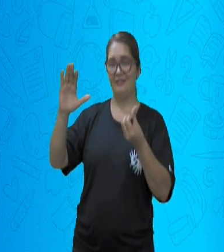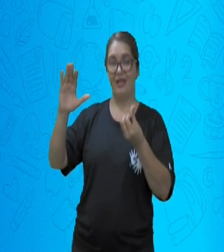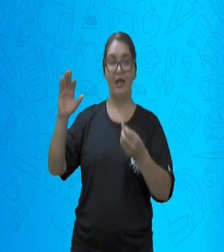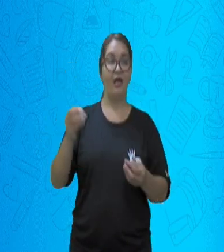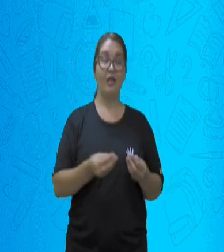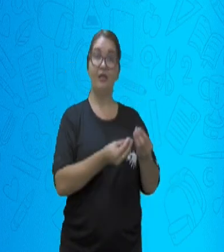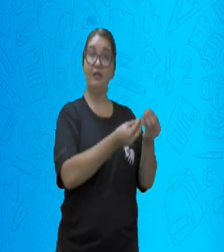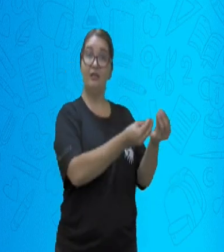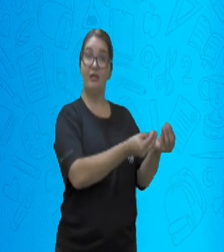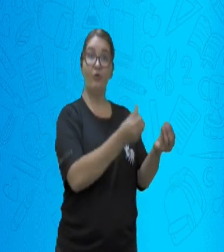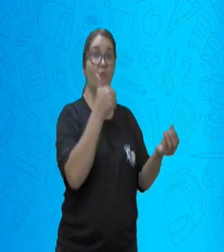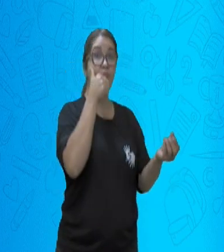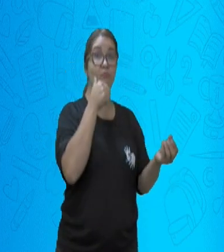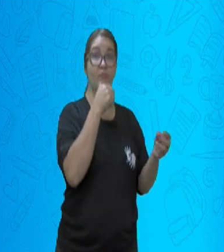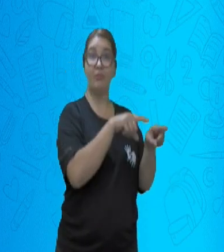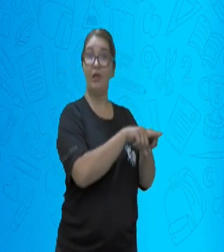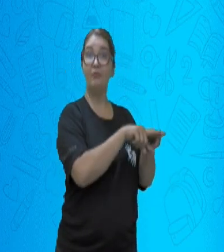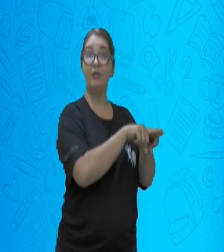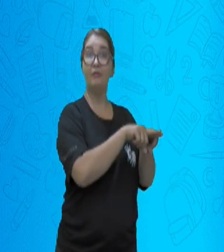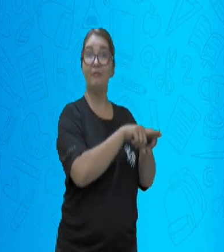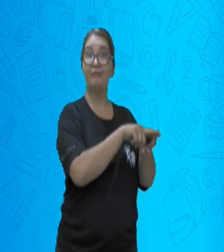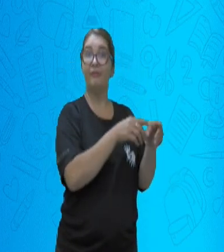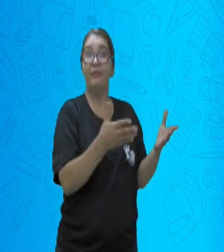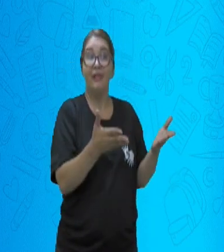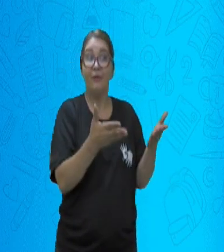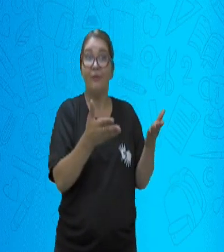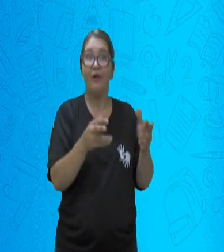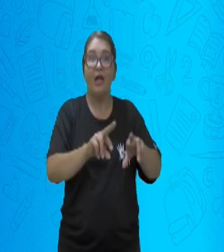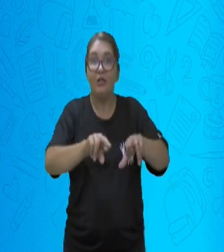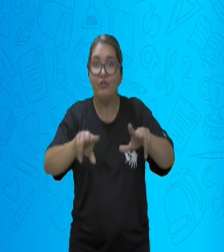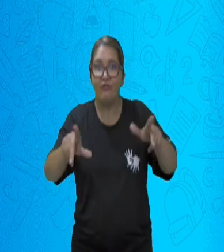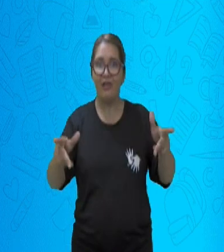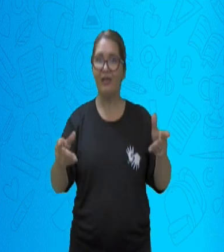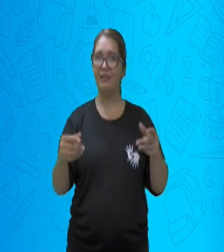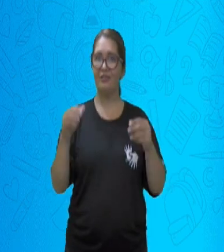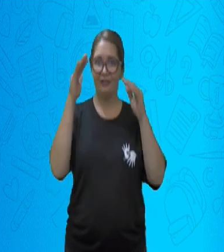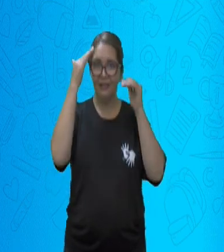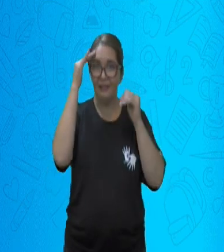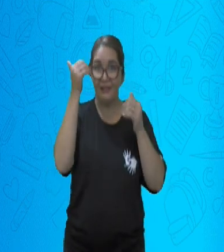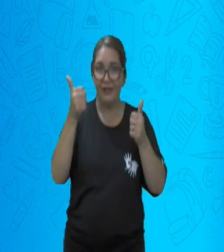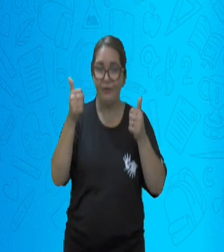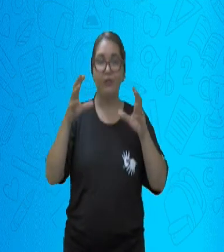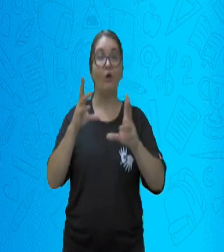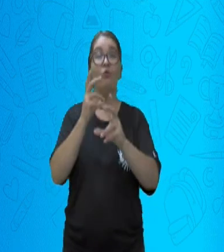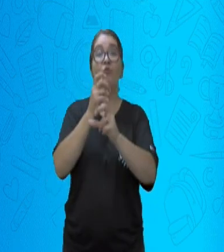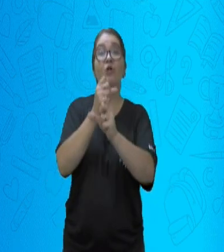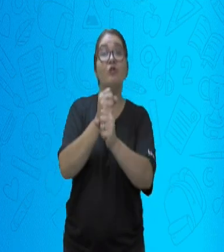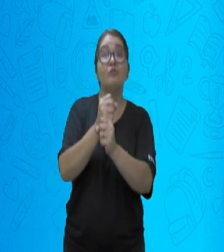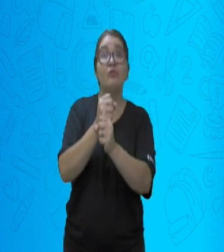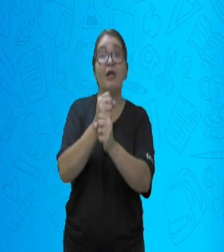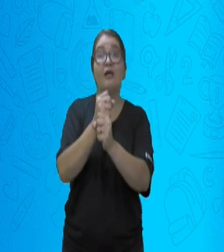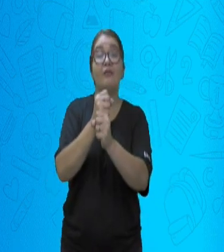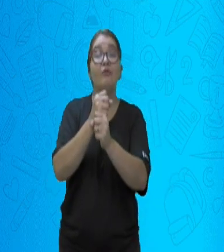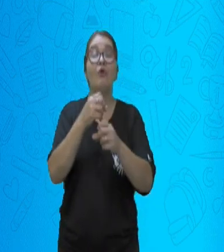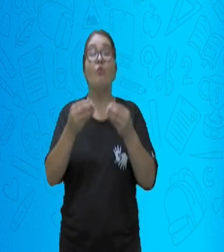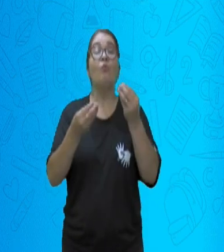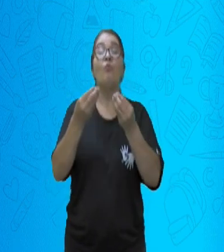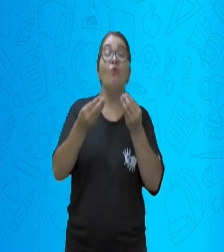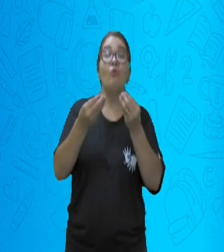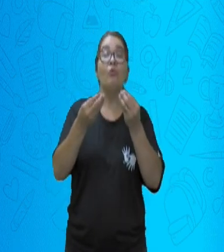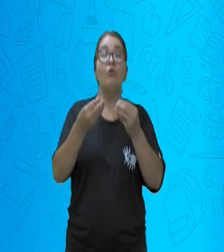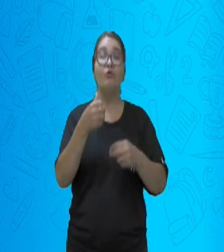brigadeiros. A nossa diferença já está aqui. Ela ficou com o resultado de 18 menos 6,